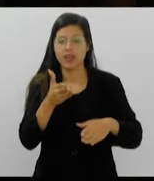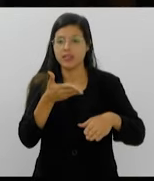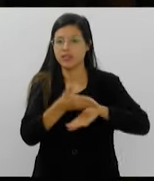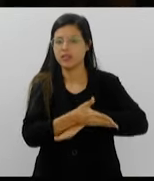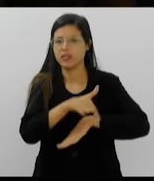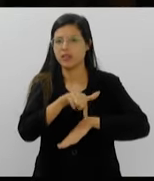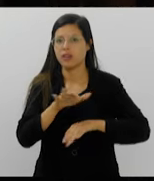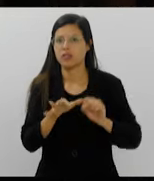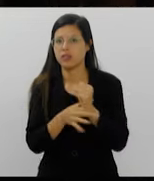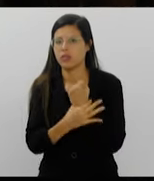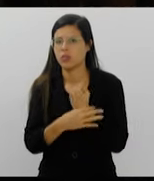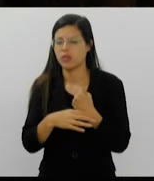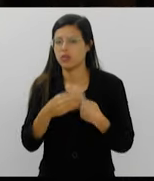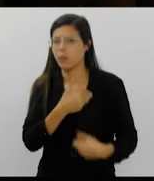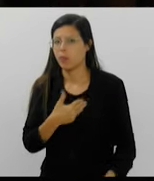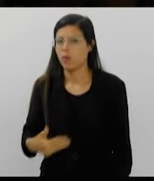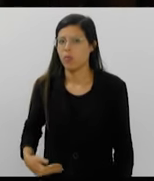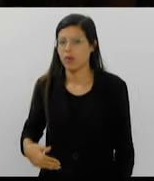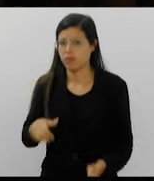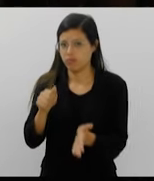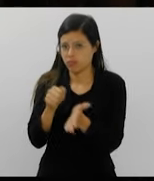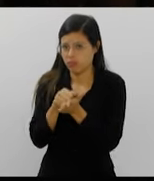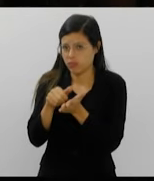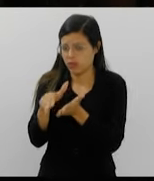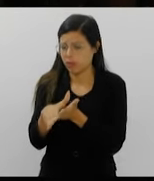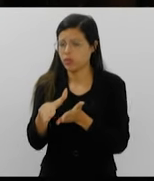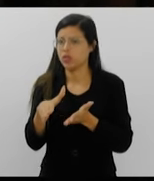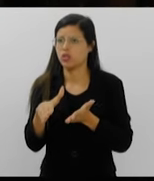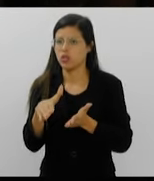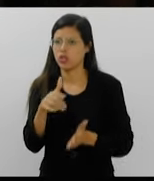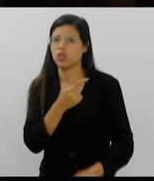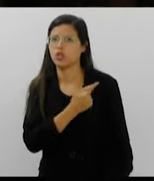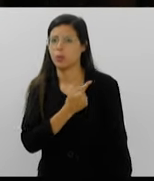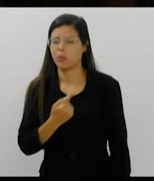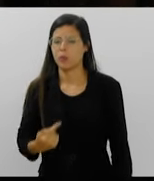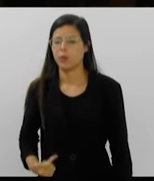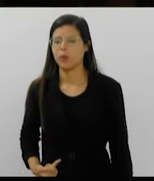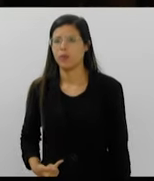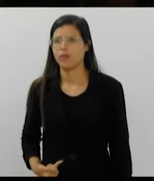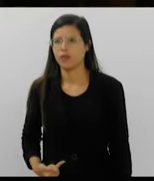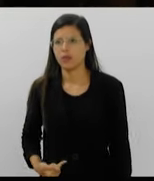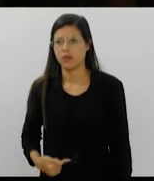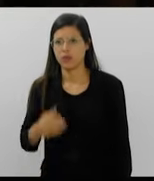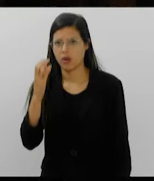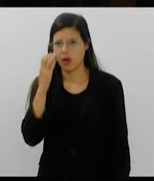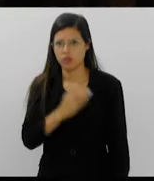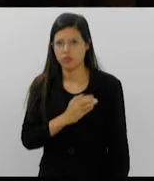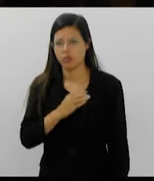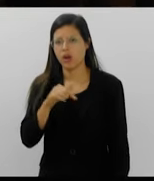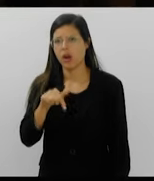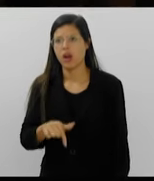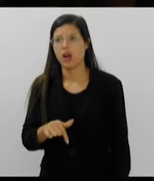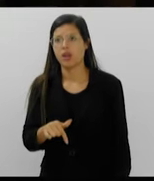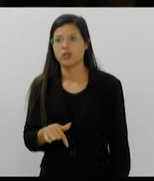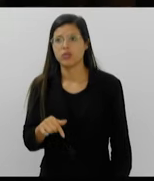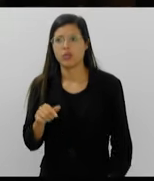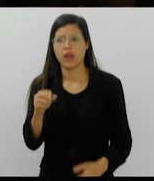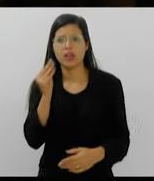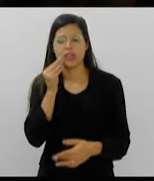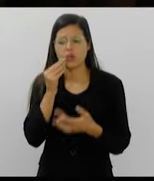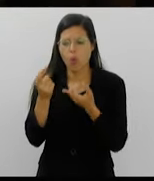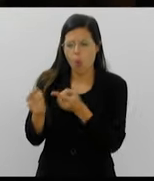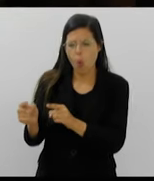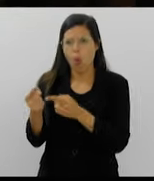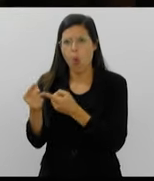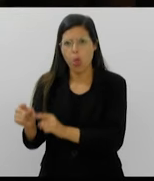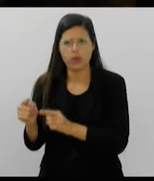por incompetência, demitido pelo senhor governador Cláudio Castro, a quem ele atacou o tempo inteiro, e a quem aqui muitos se